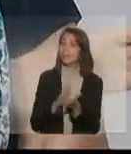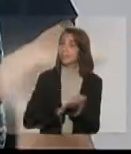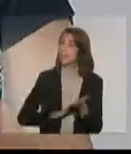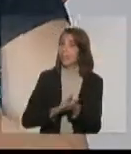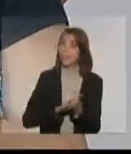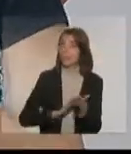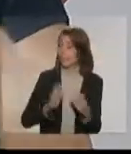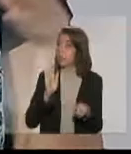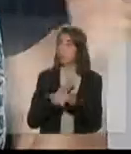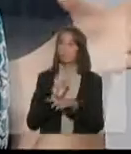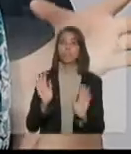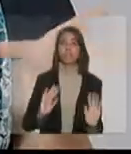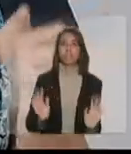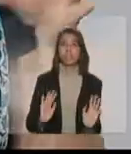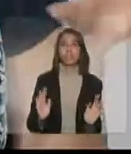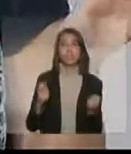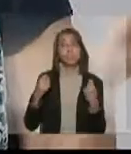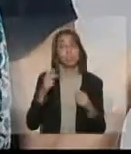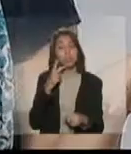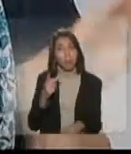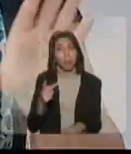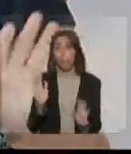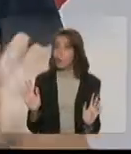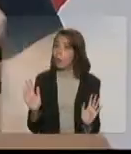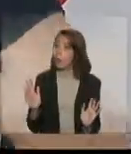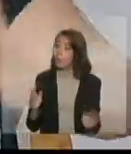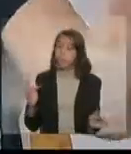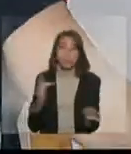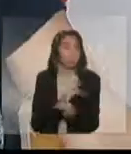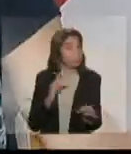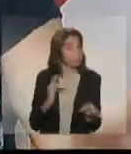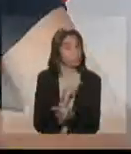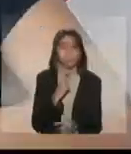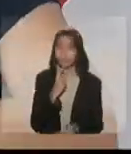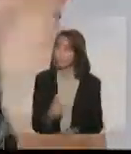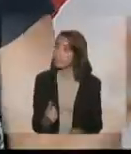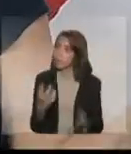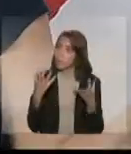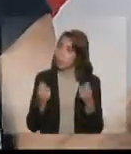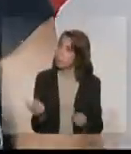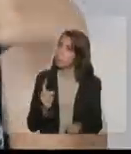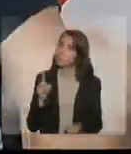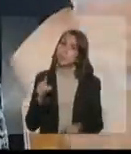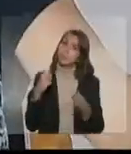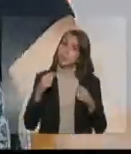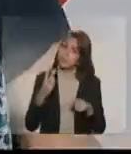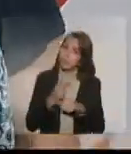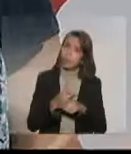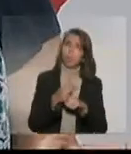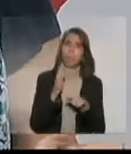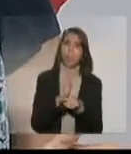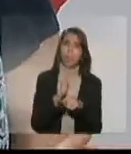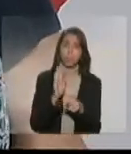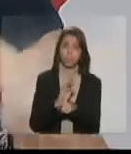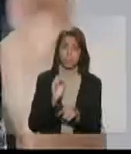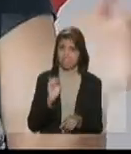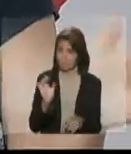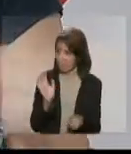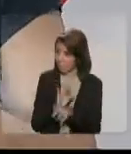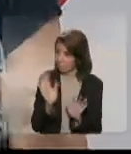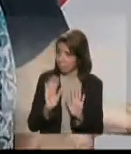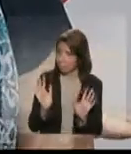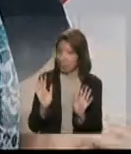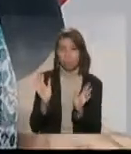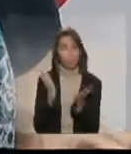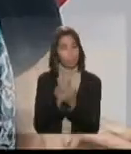limite foi estipulado em uma ajuda ela precisa deixar claro veja só eu não aguento mais eu não vou aceitar essa situação você precisa buscar ajuda se você não